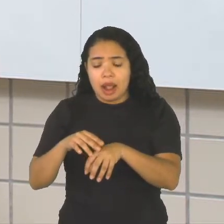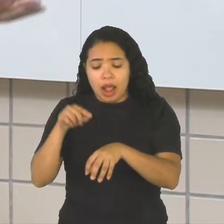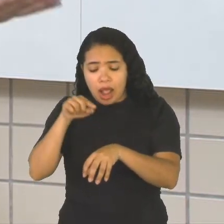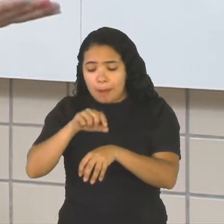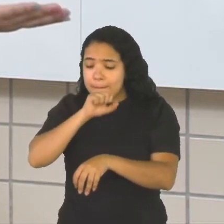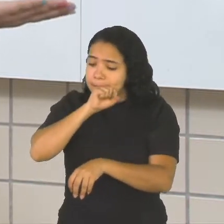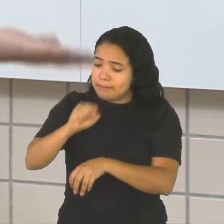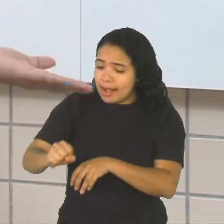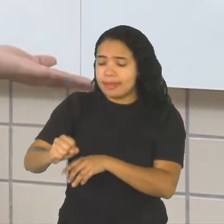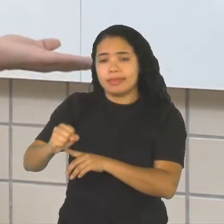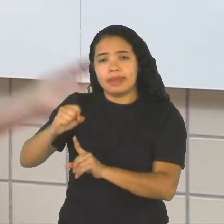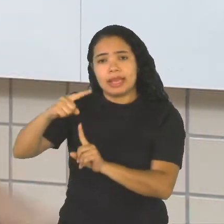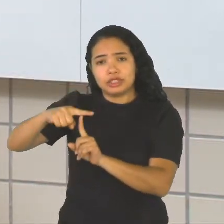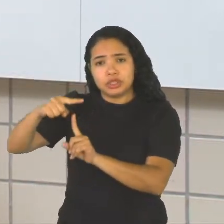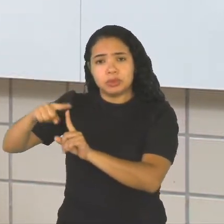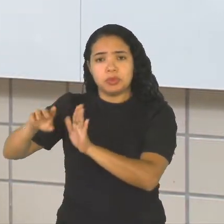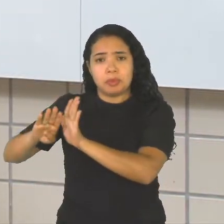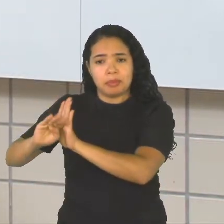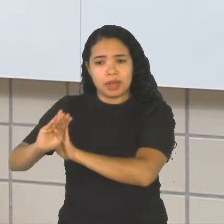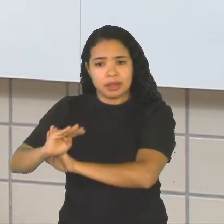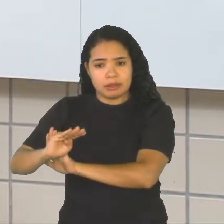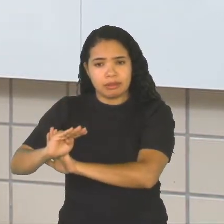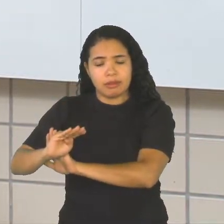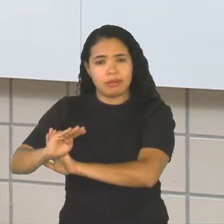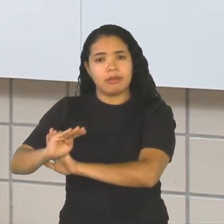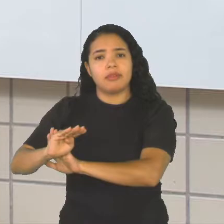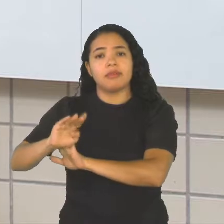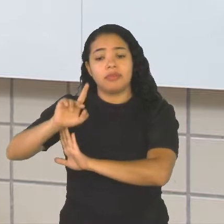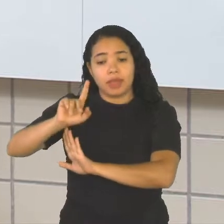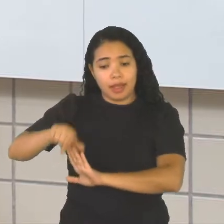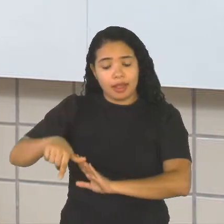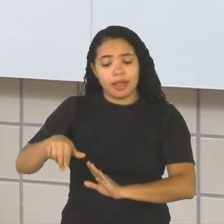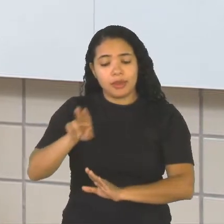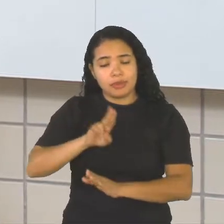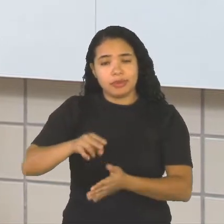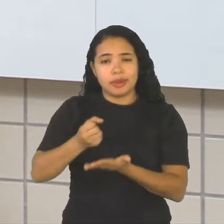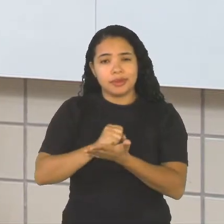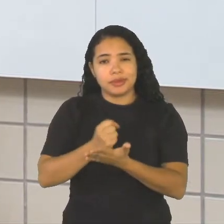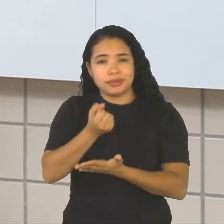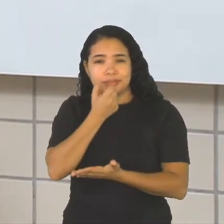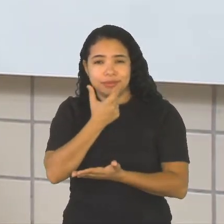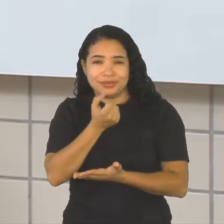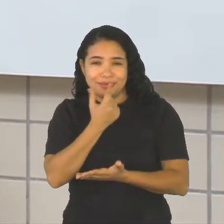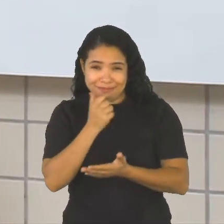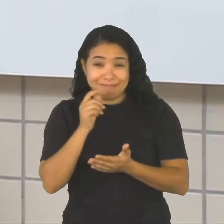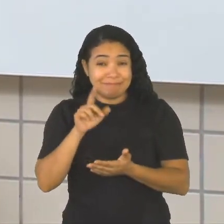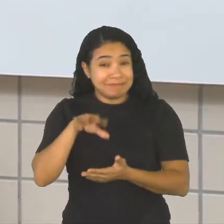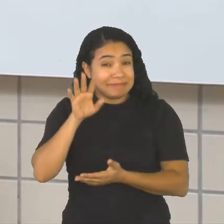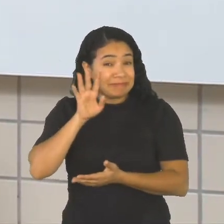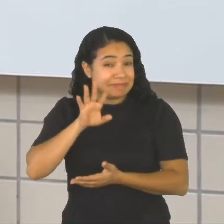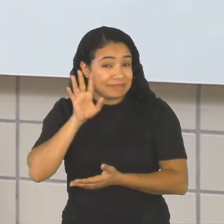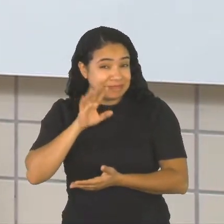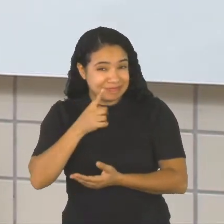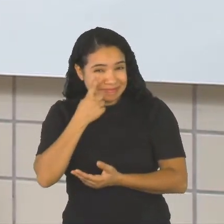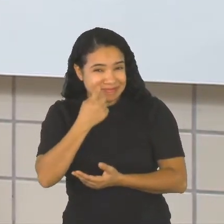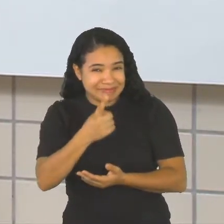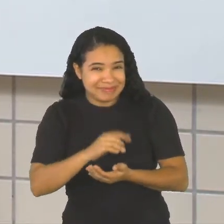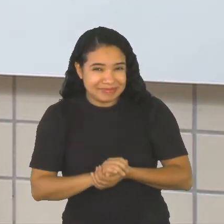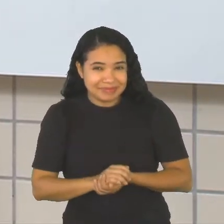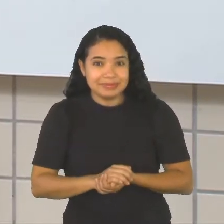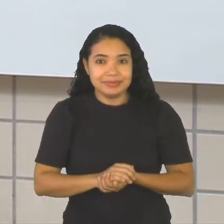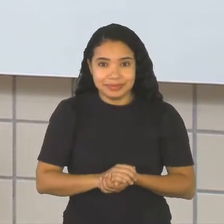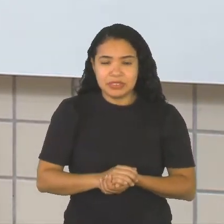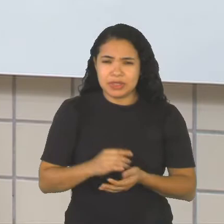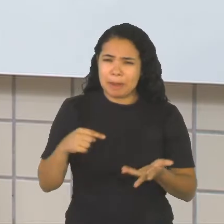aí que deu-se então a invenção do antibiótico. Olha que legal, né? E aí vocês viram tantas curiosidades que nós